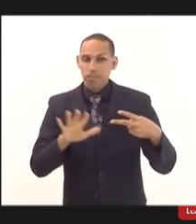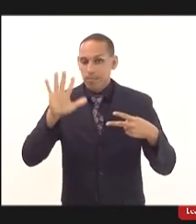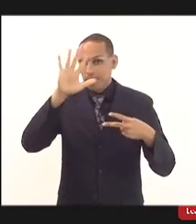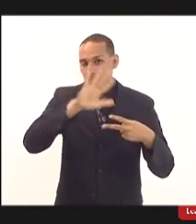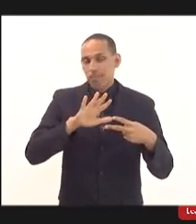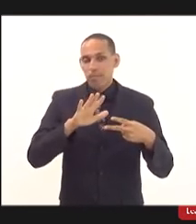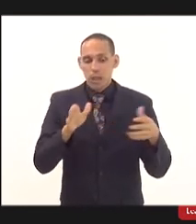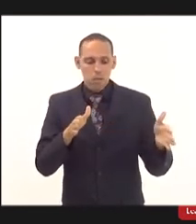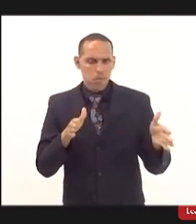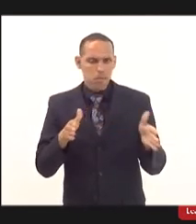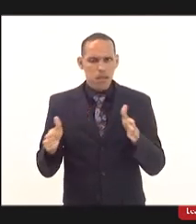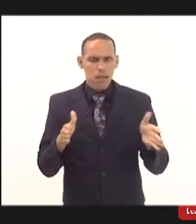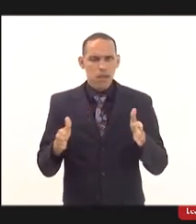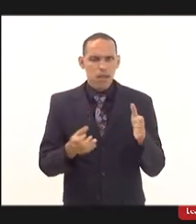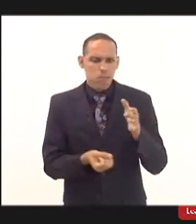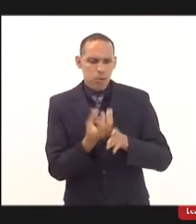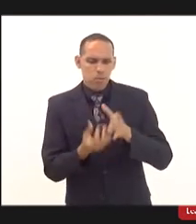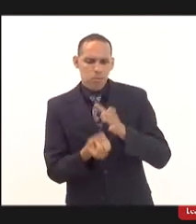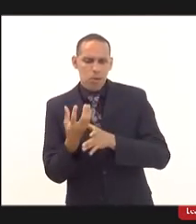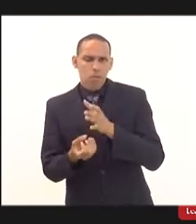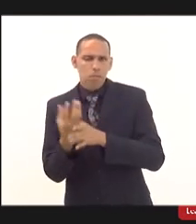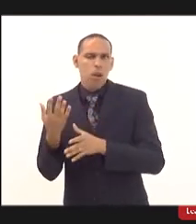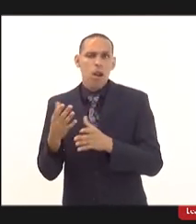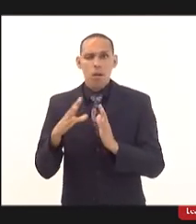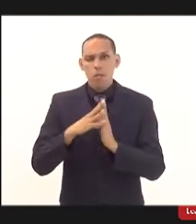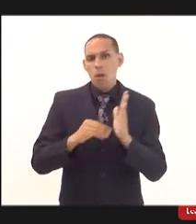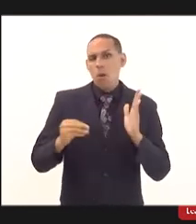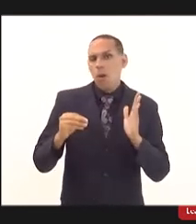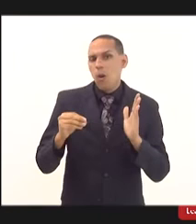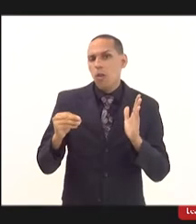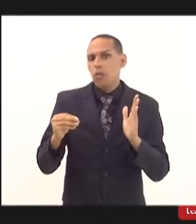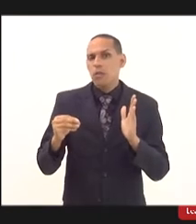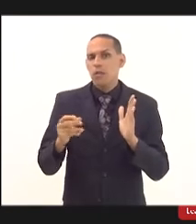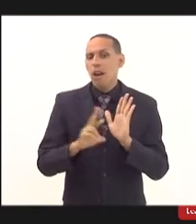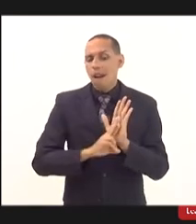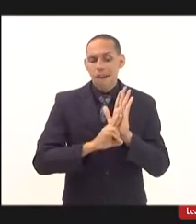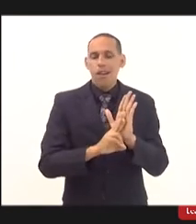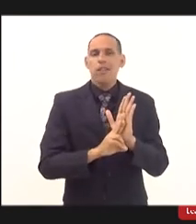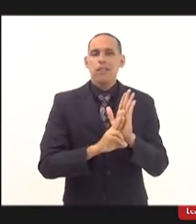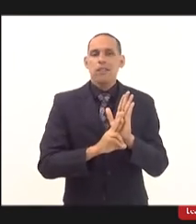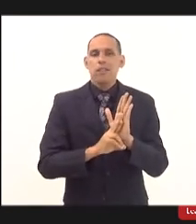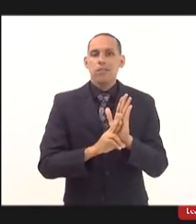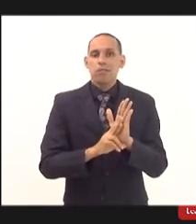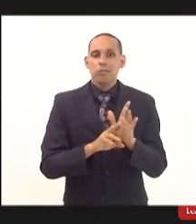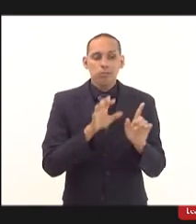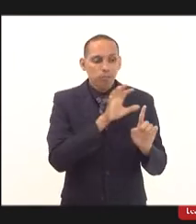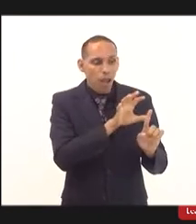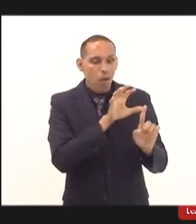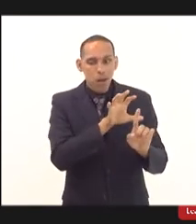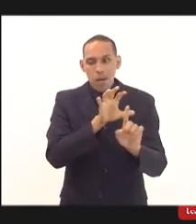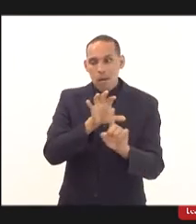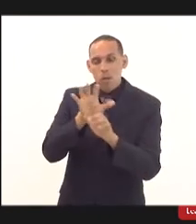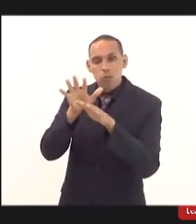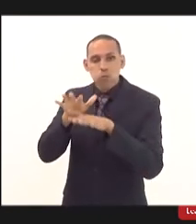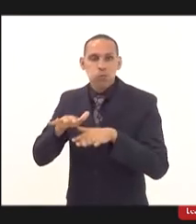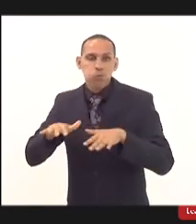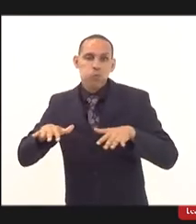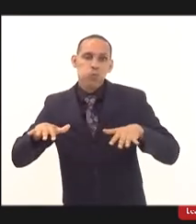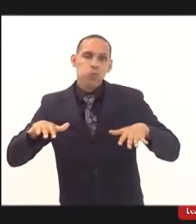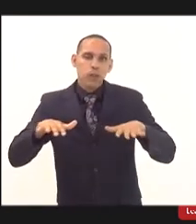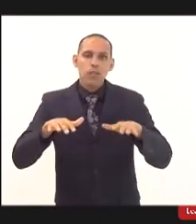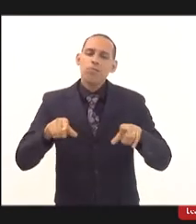tempo elas construíram modelos referenciais que vem fluindo e também são